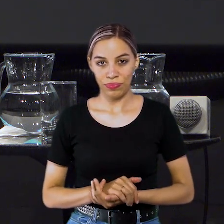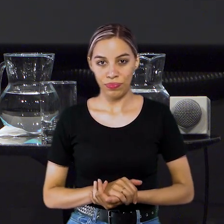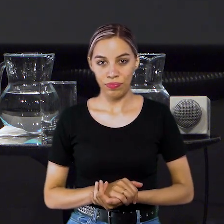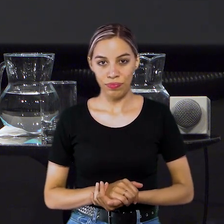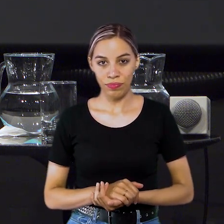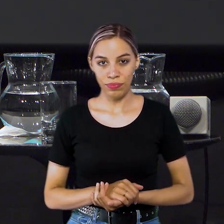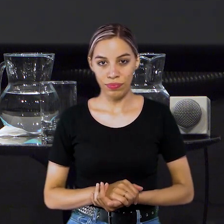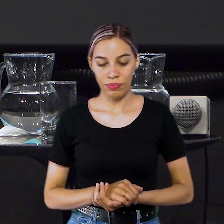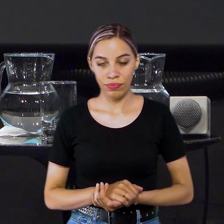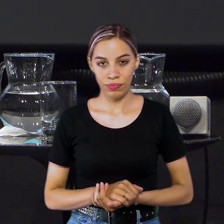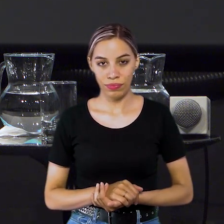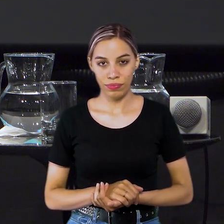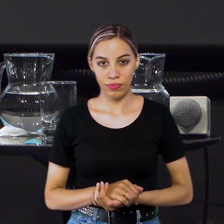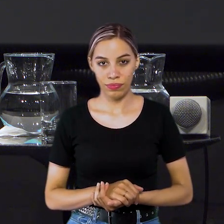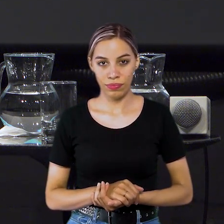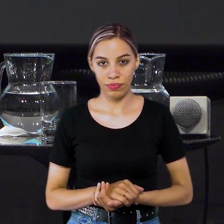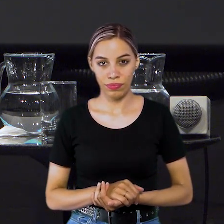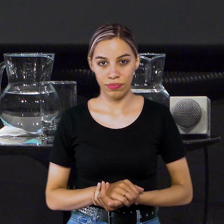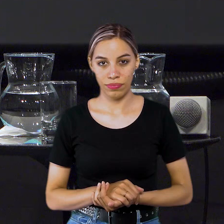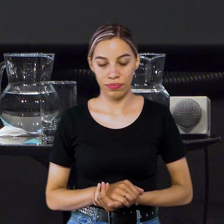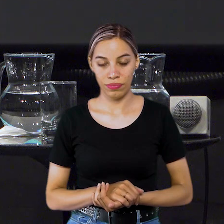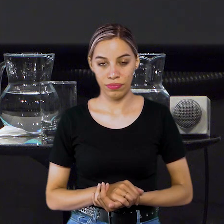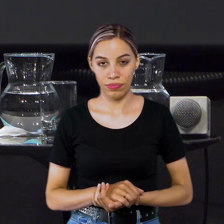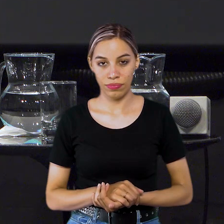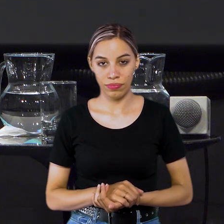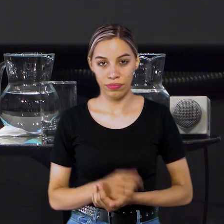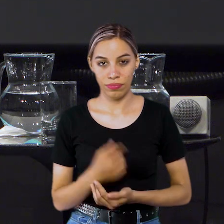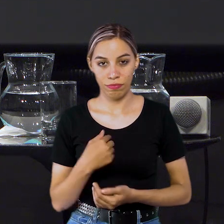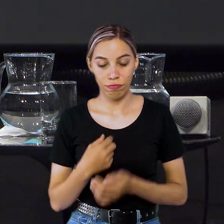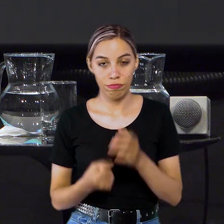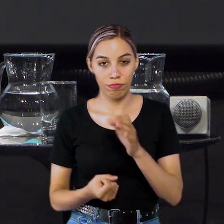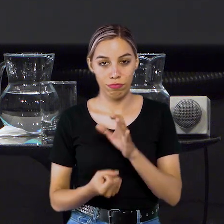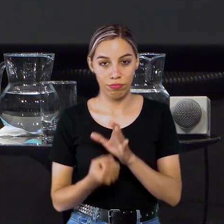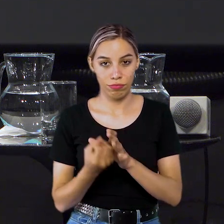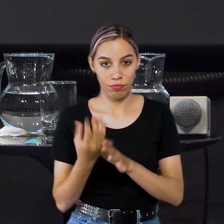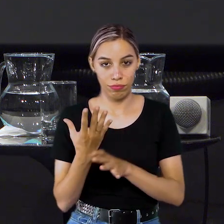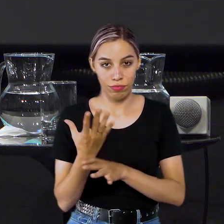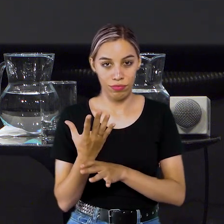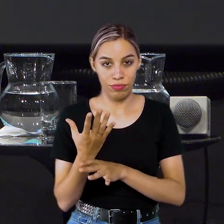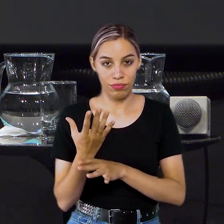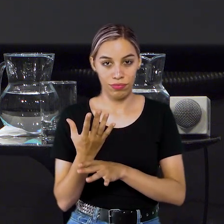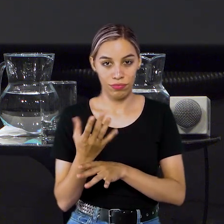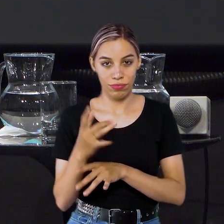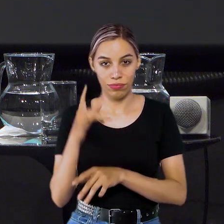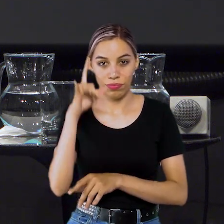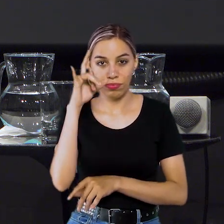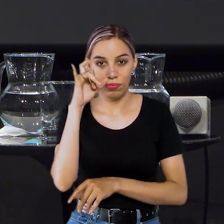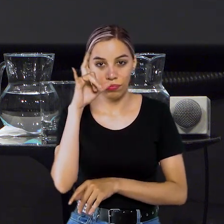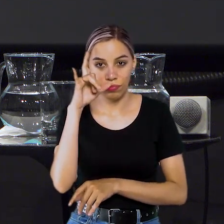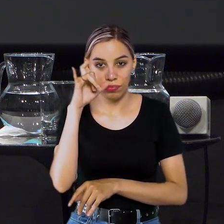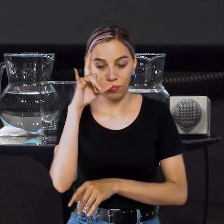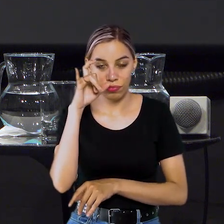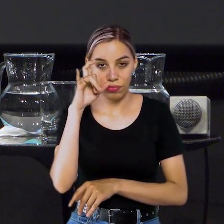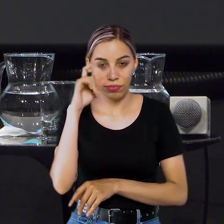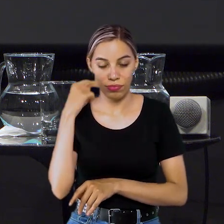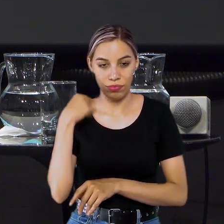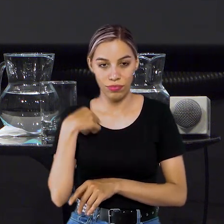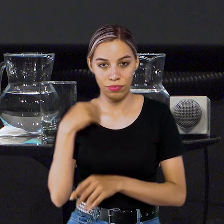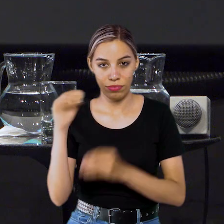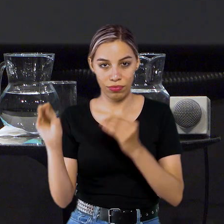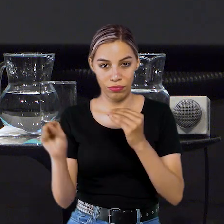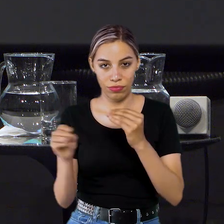no Instagram, e que eu trazia isso na mente, né, que